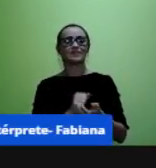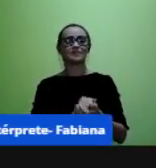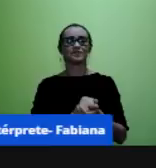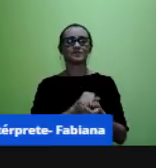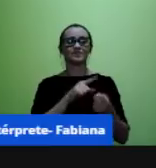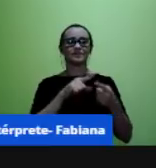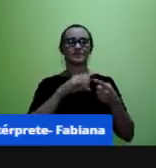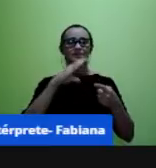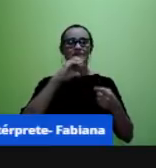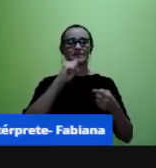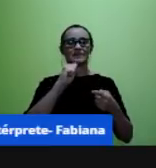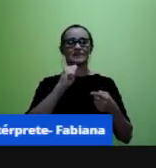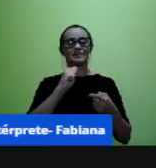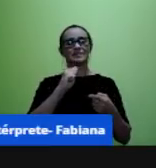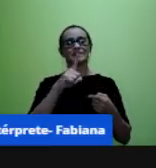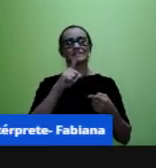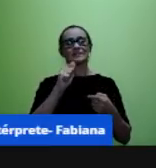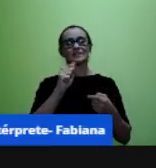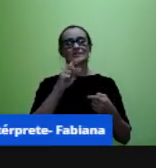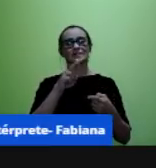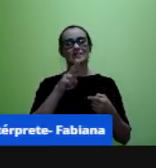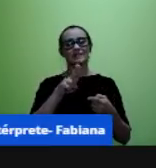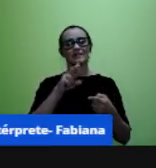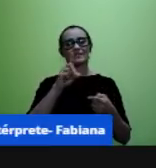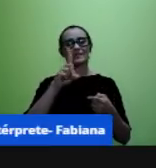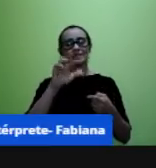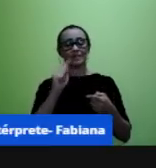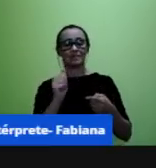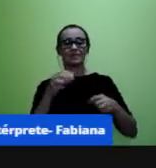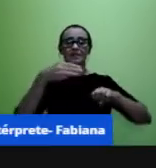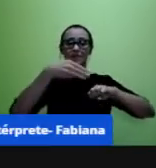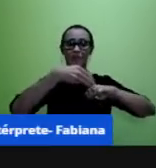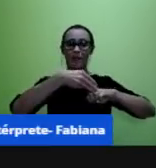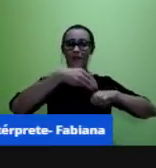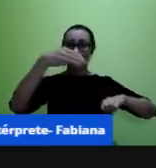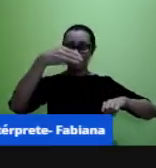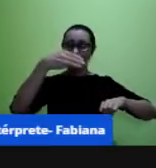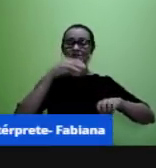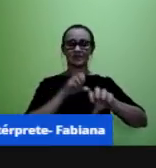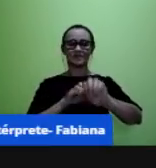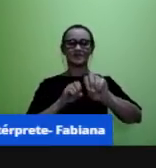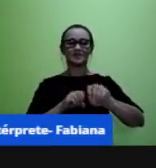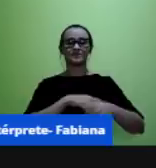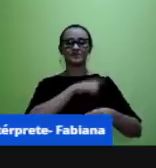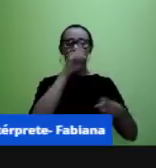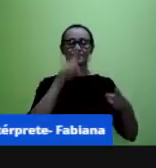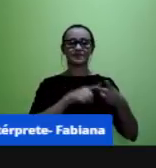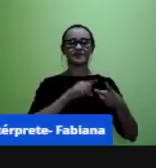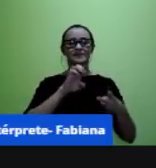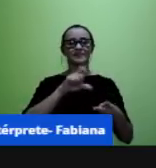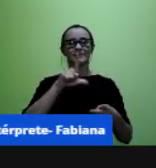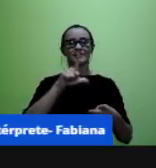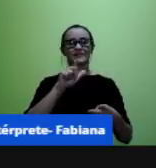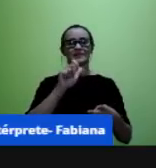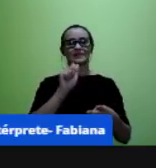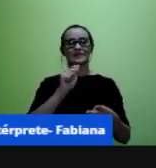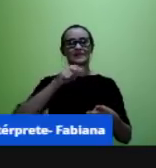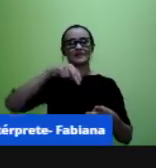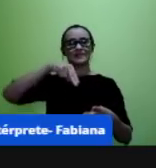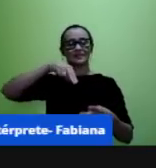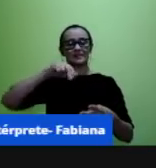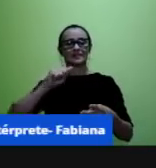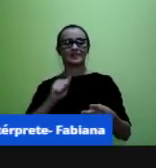Cláudia Renata Rodrigues Xavier, ela é mestra em educação. A professora Eliane de Matos